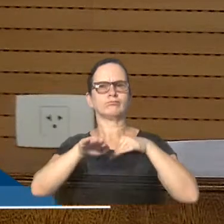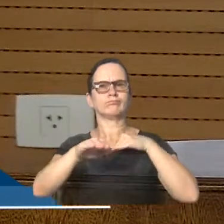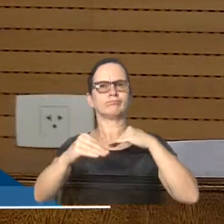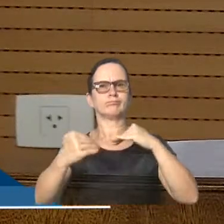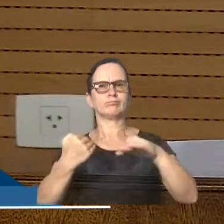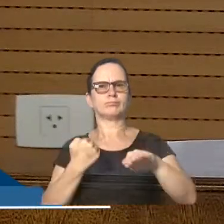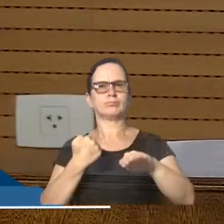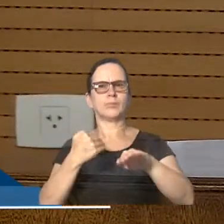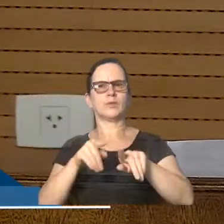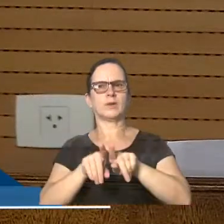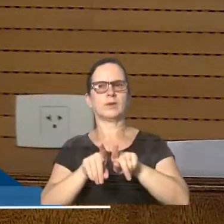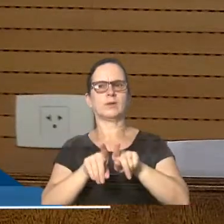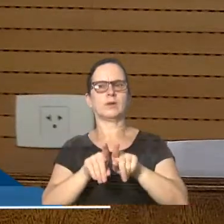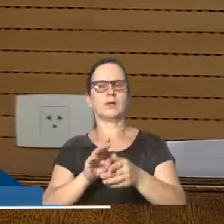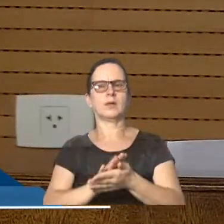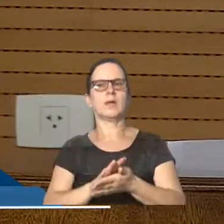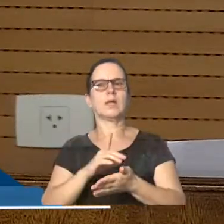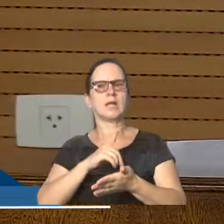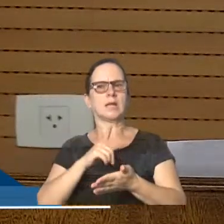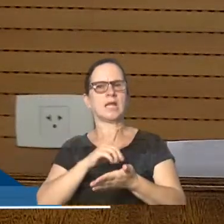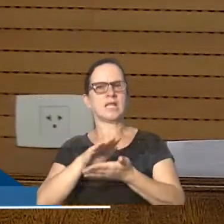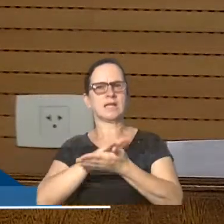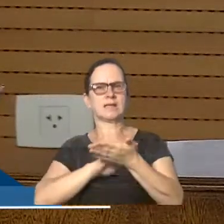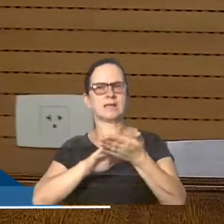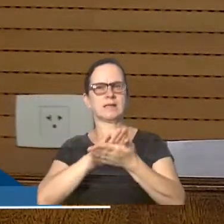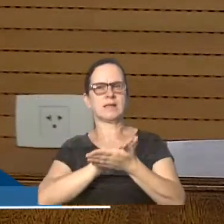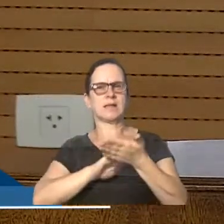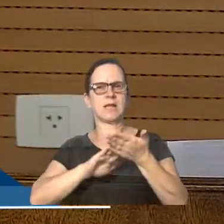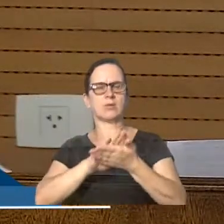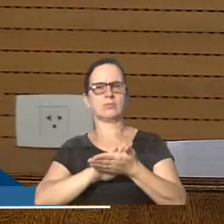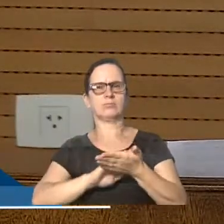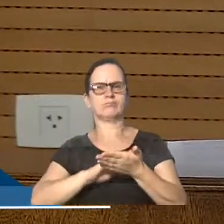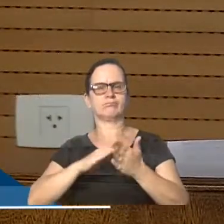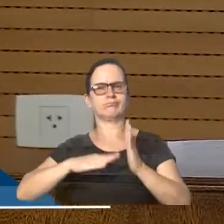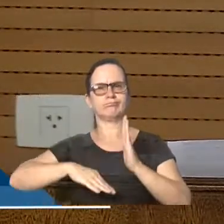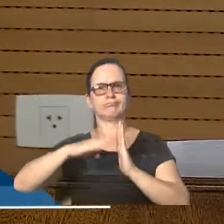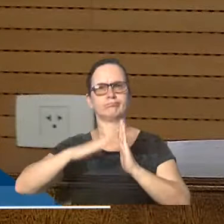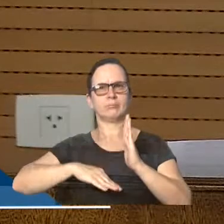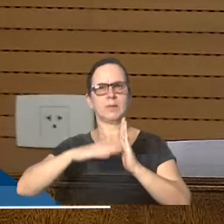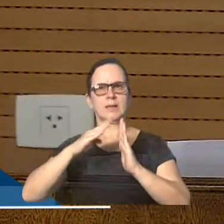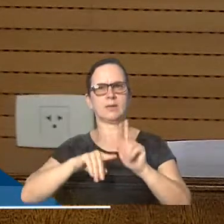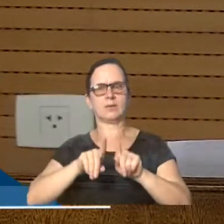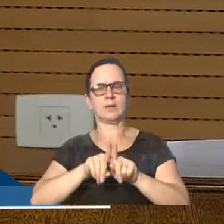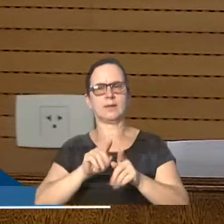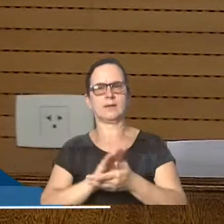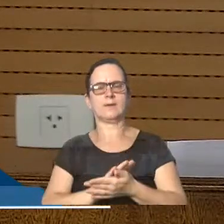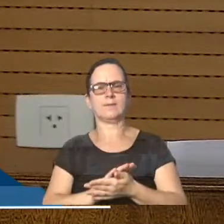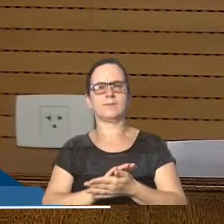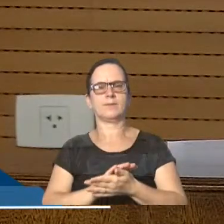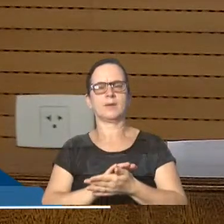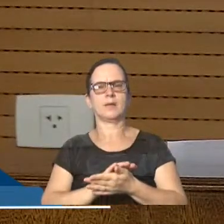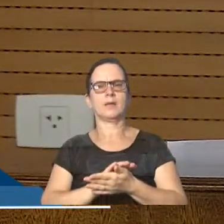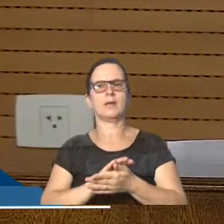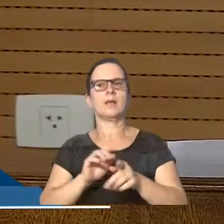E atualmente encontra-se sem nenhuma sinalização. Execução do serviço de